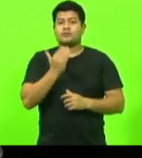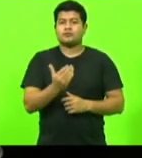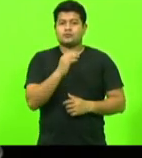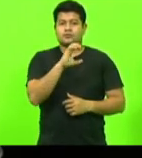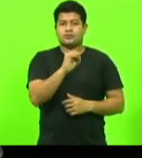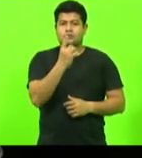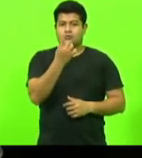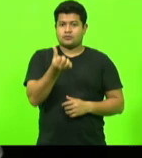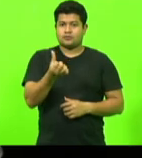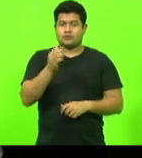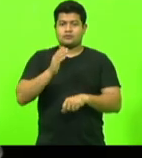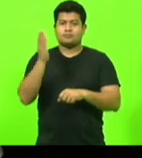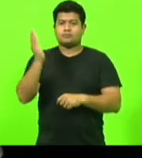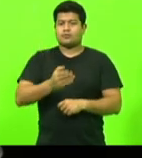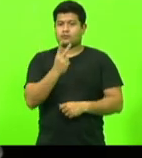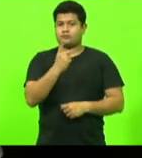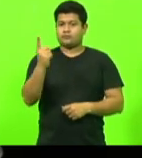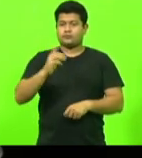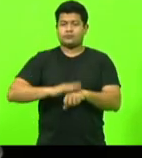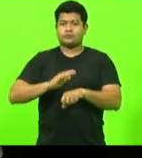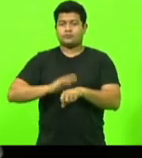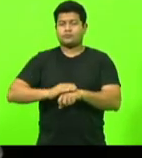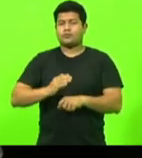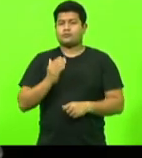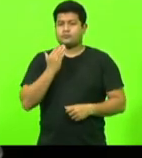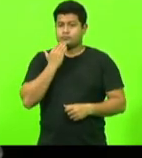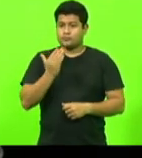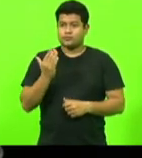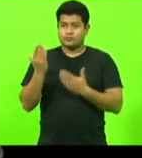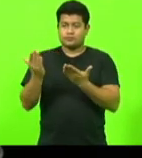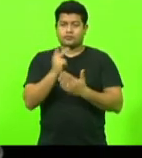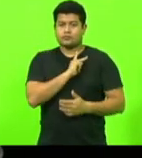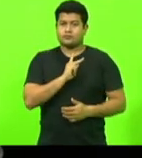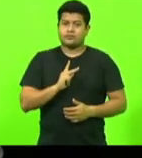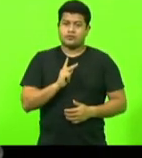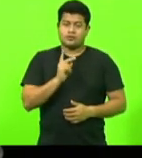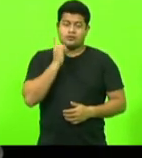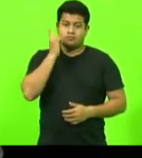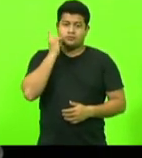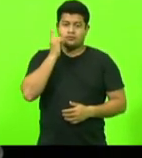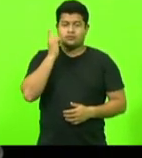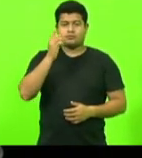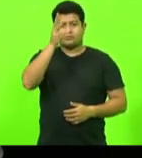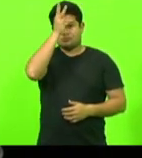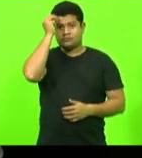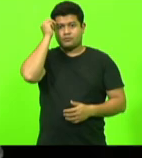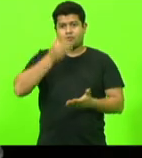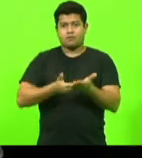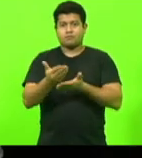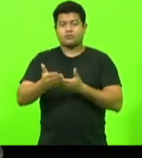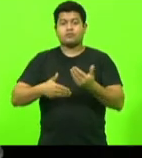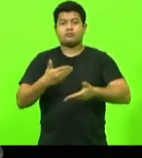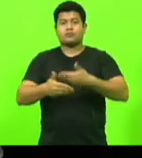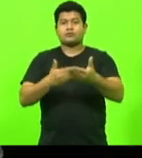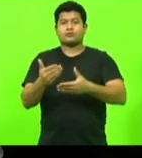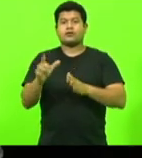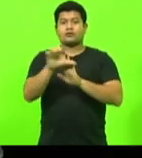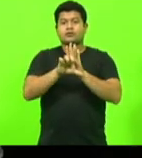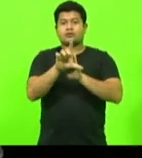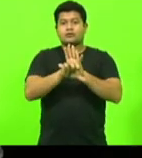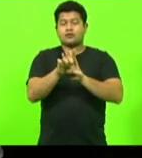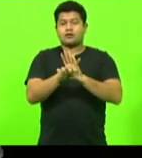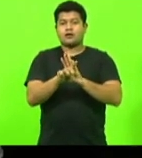016-2021, de autoria da deputada Luciane Carminati, por meio da qual se iniciou o processo legislativo relativo à